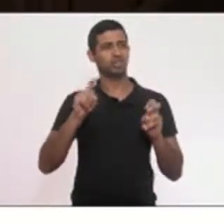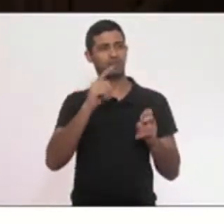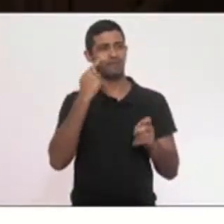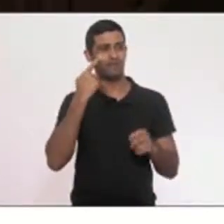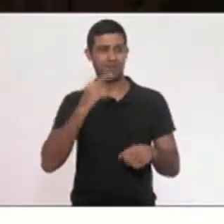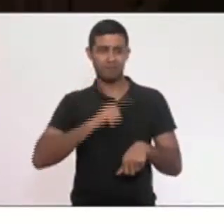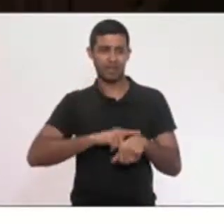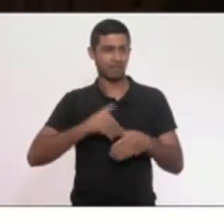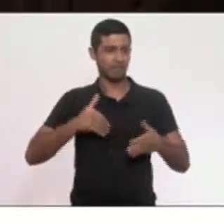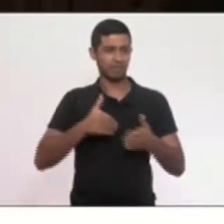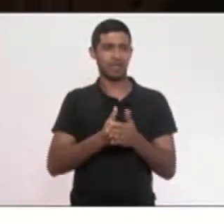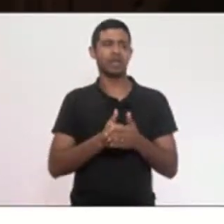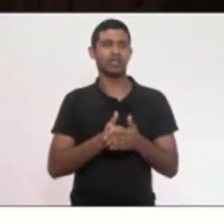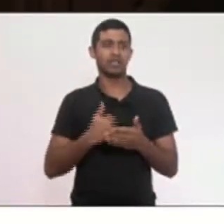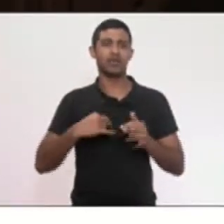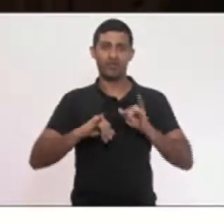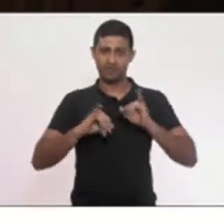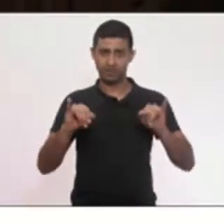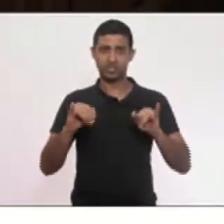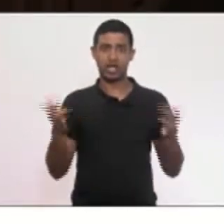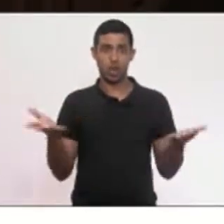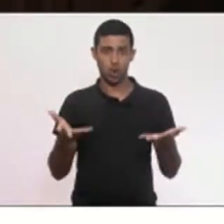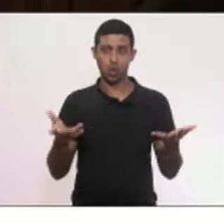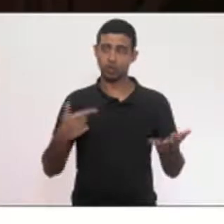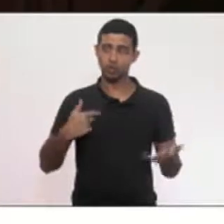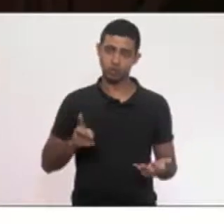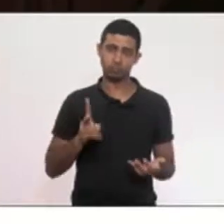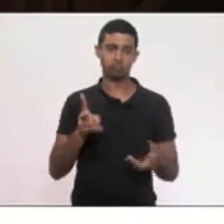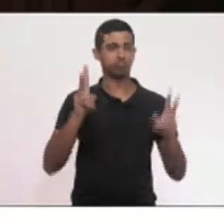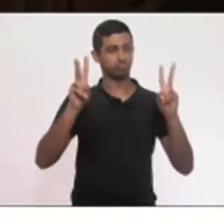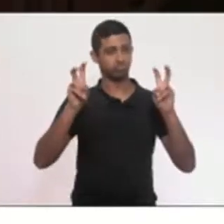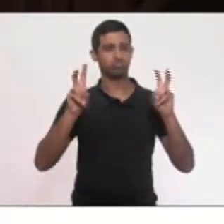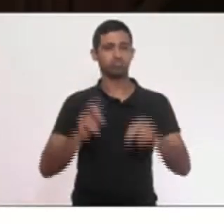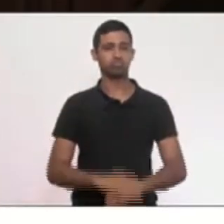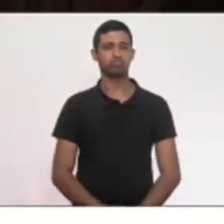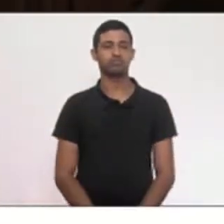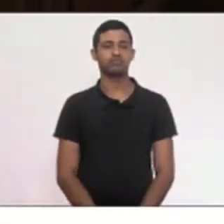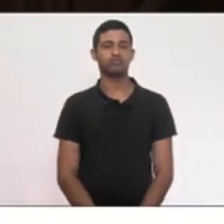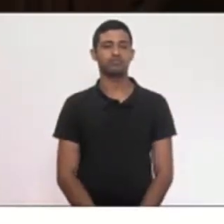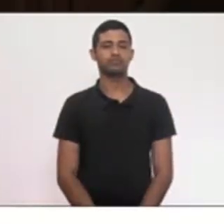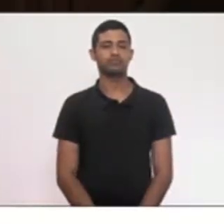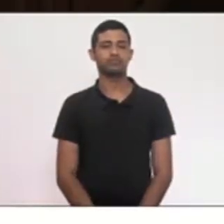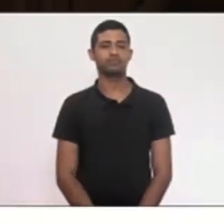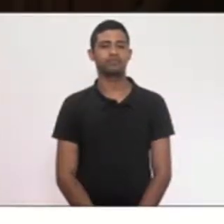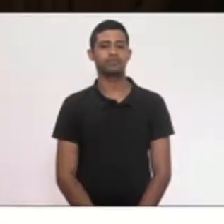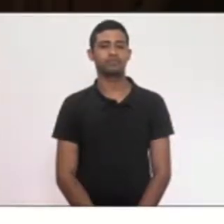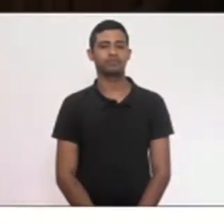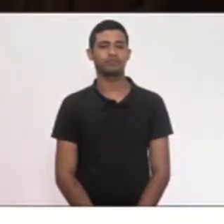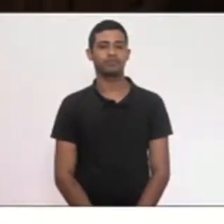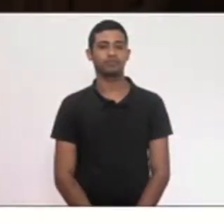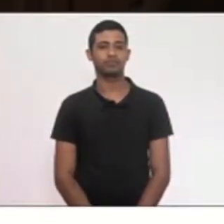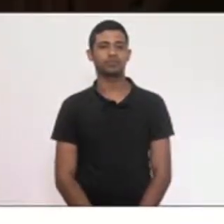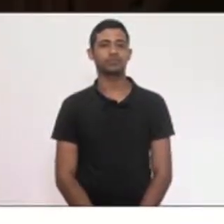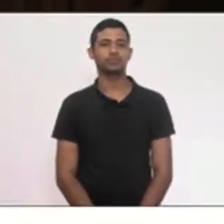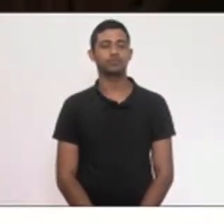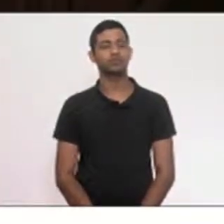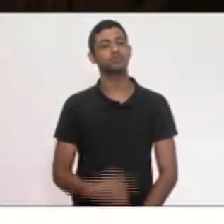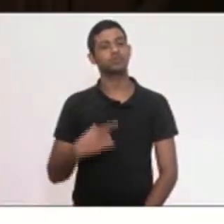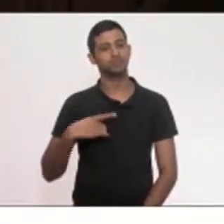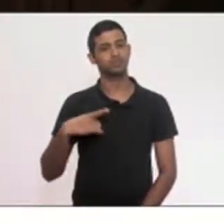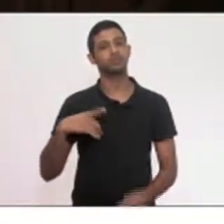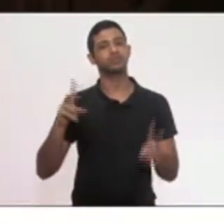acabando e anunciei que continuaria com um pouco mais de cuidado na sessão de hoje, que é o